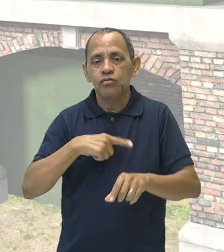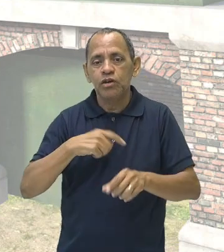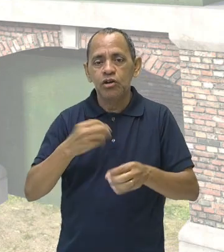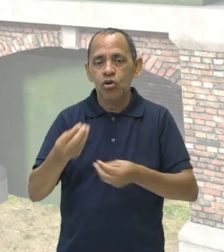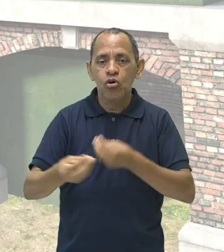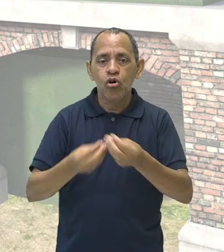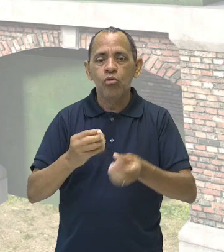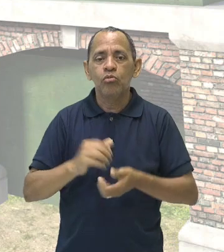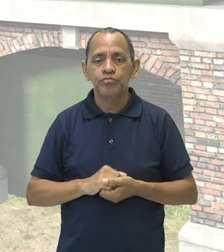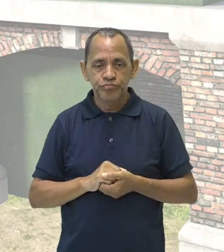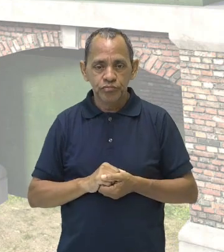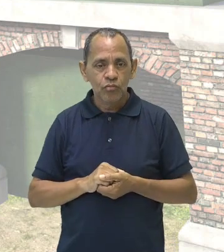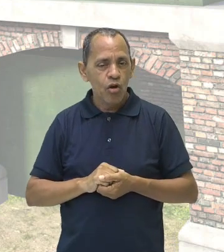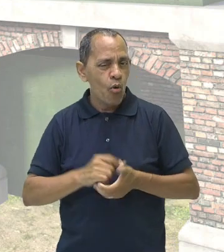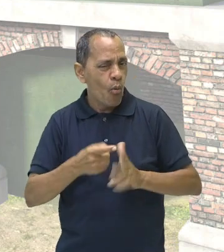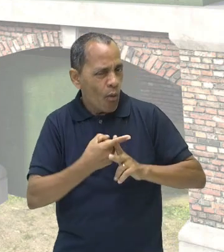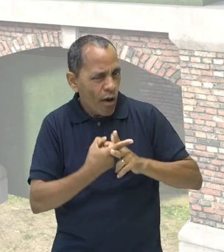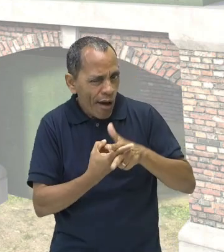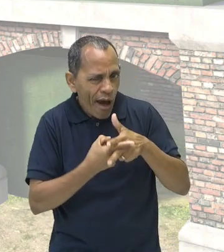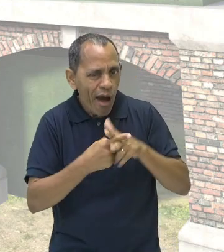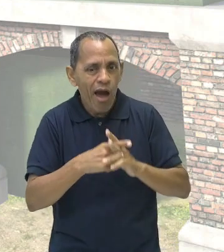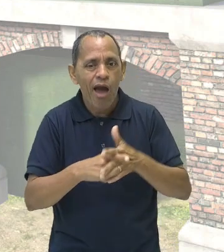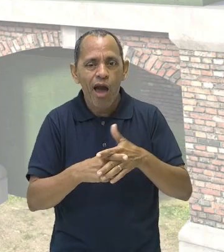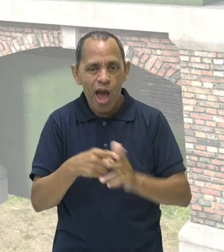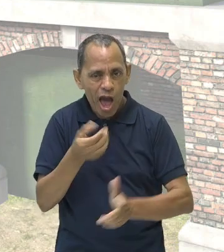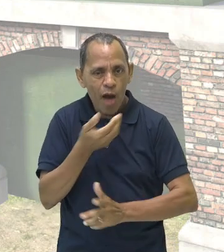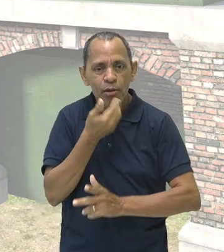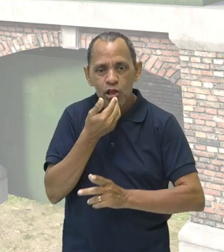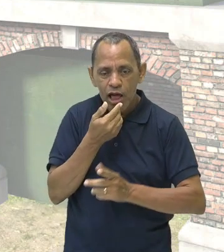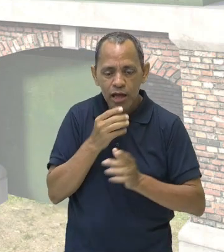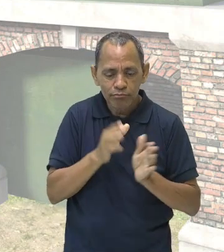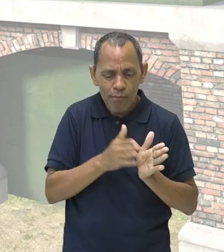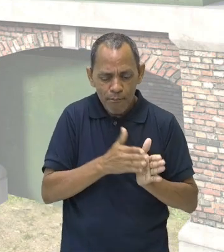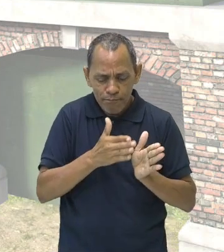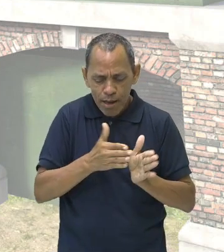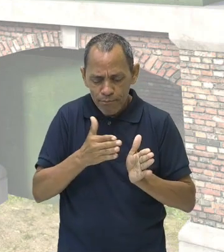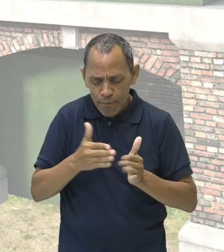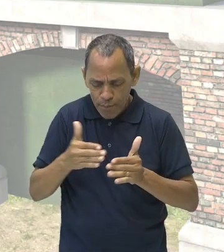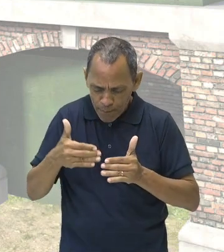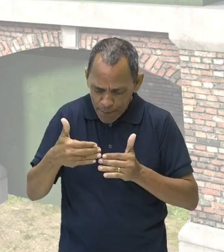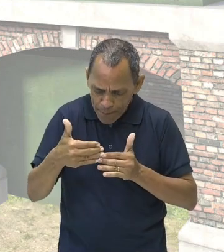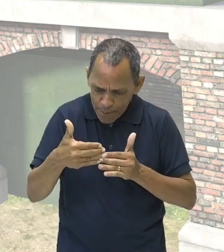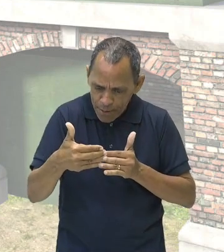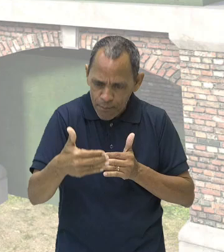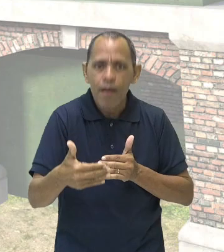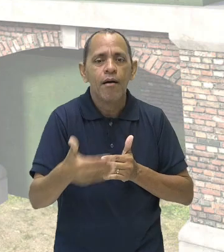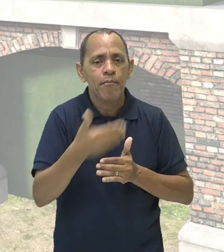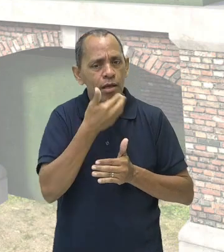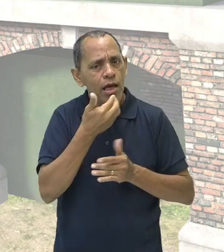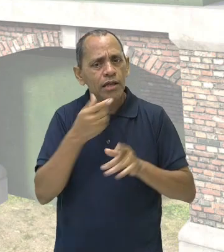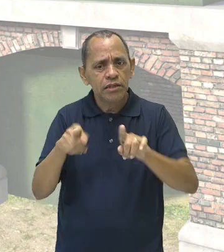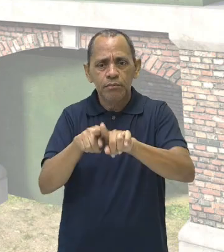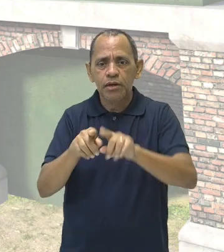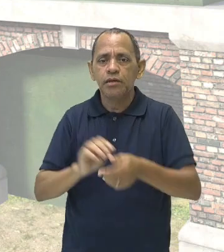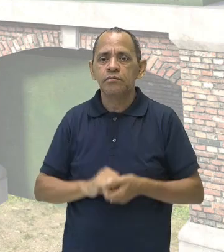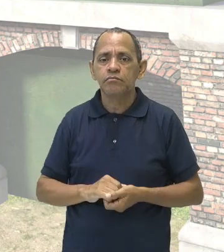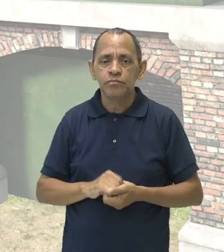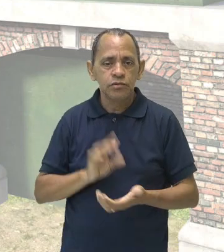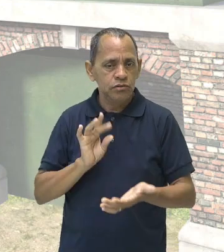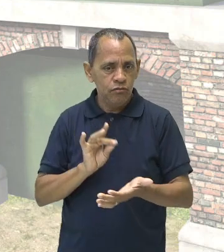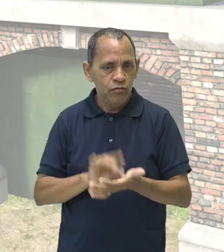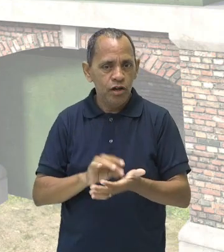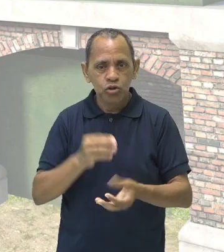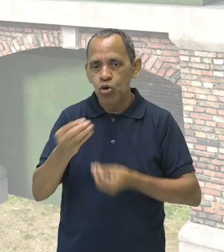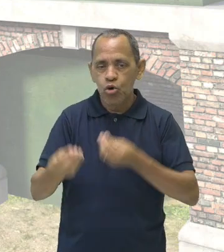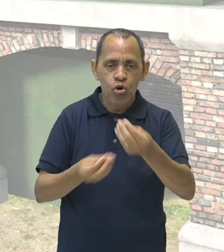sendo aprimoradas ao longo do tempo. Elas vão sendo melhoradas de modo com